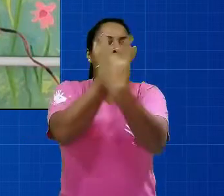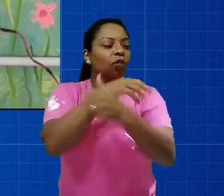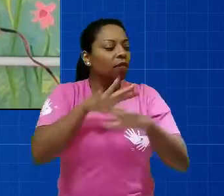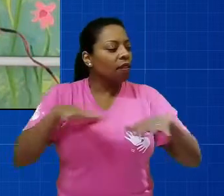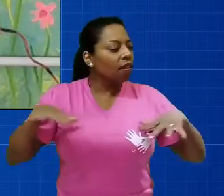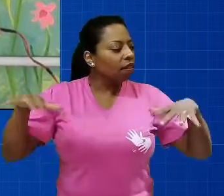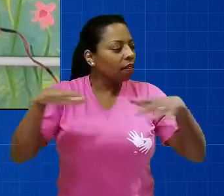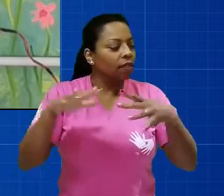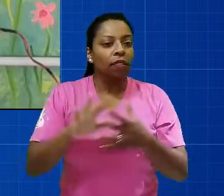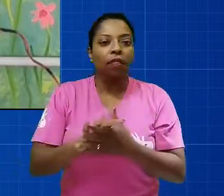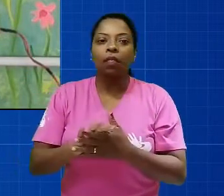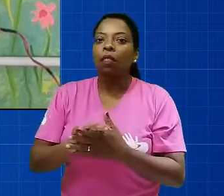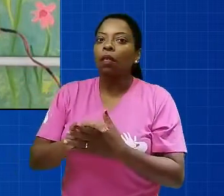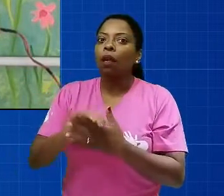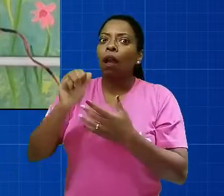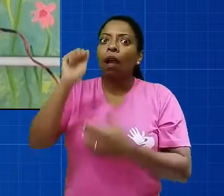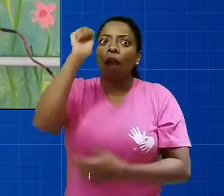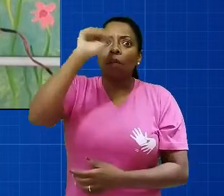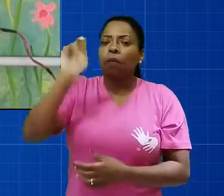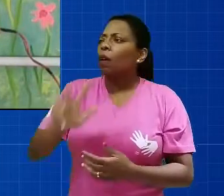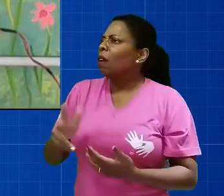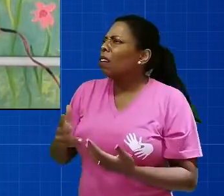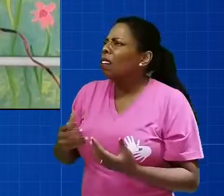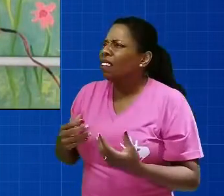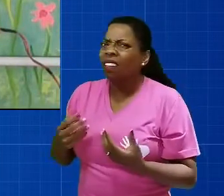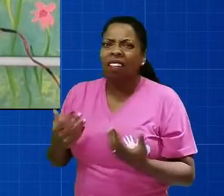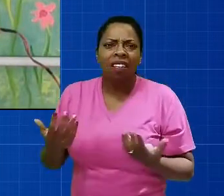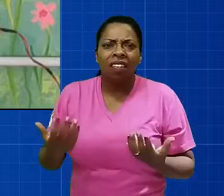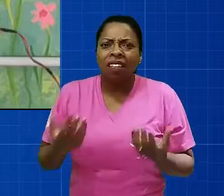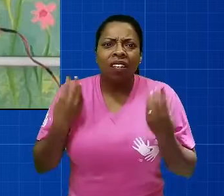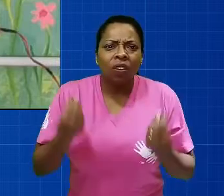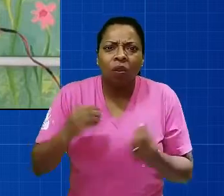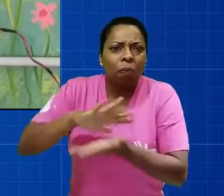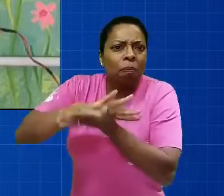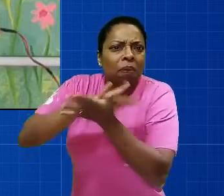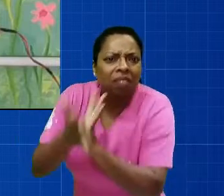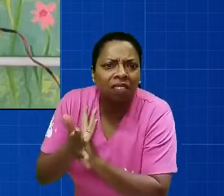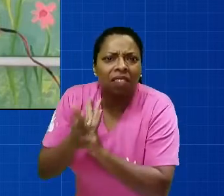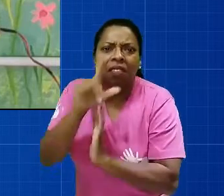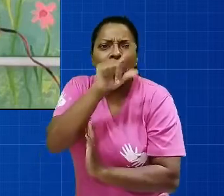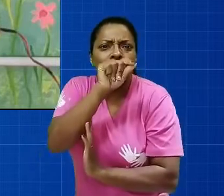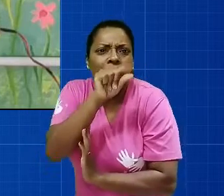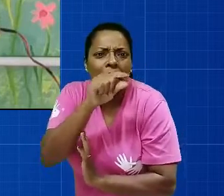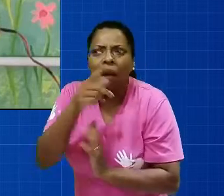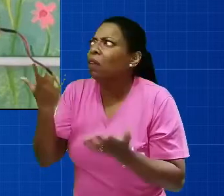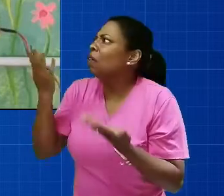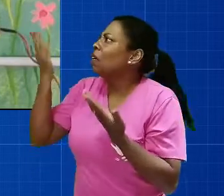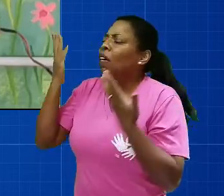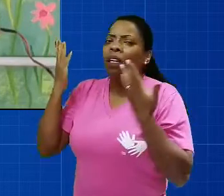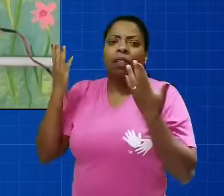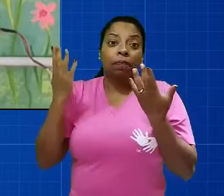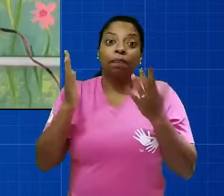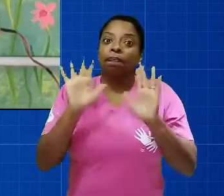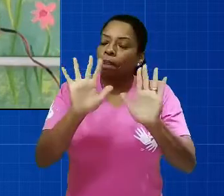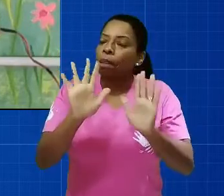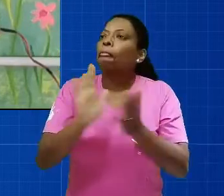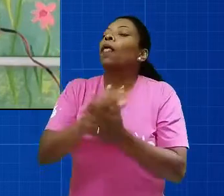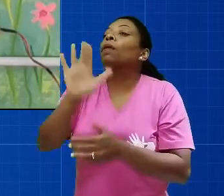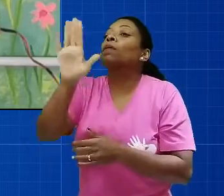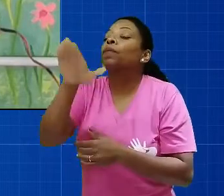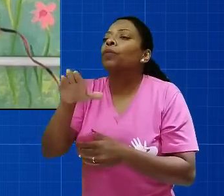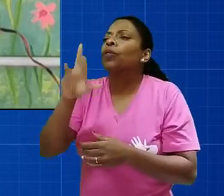ele disse: calma, moço. Se você me der essas gaiolas, eu te dou isso.